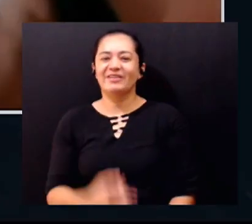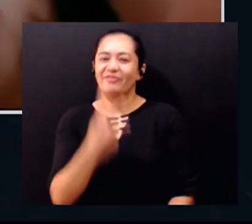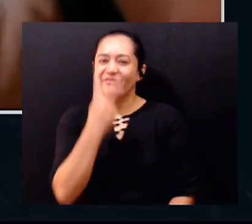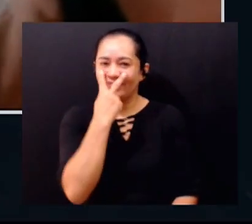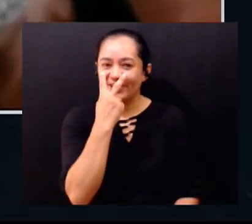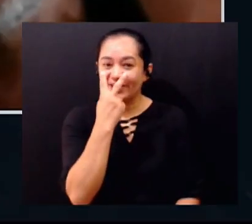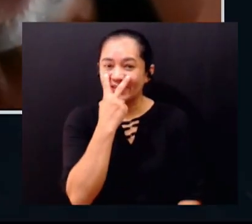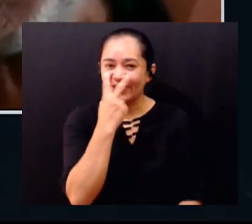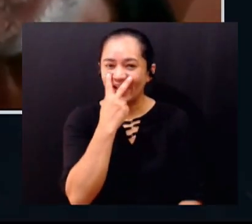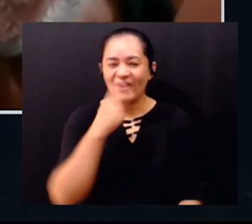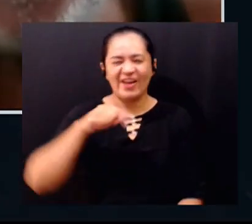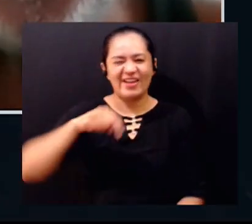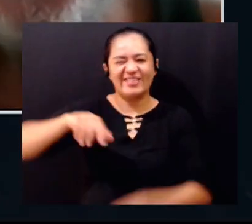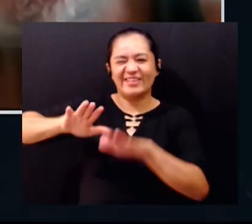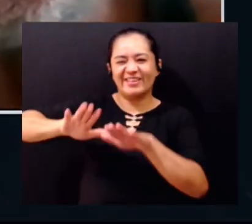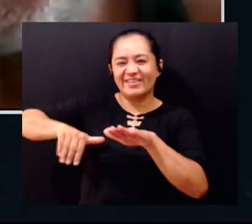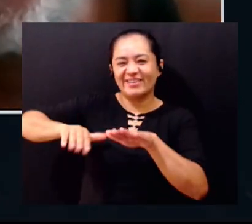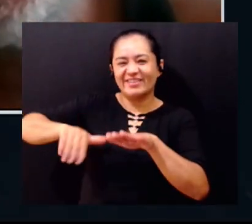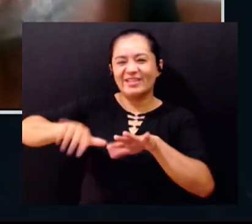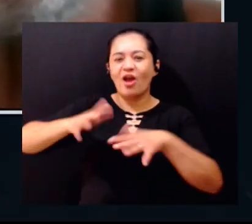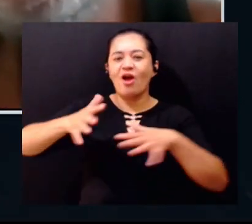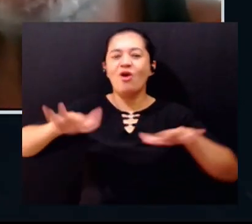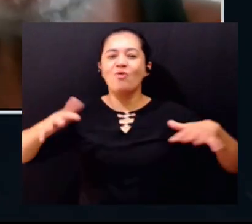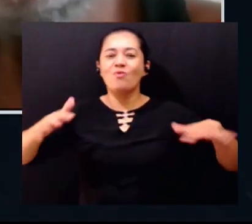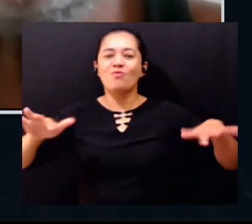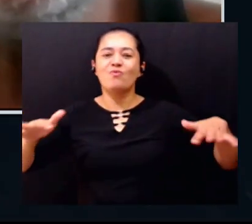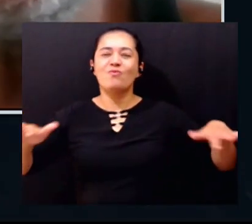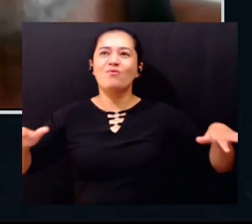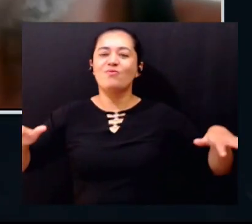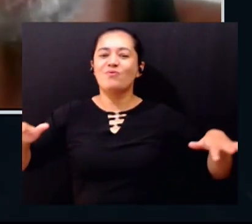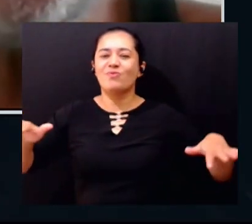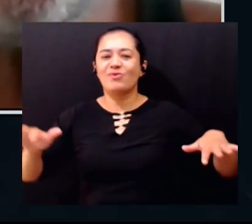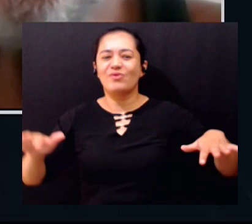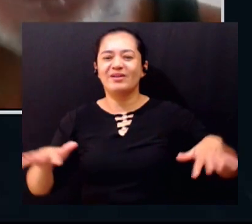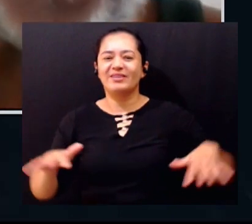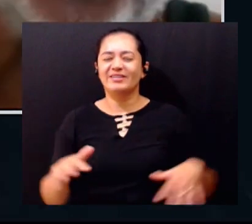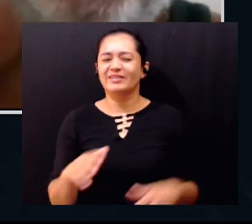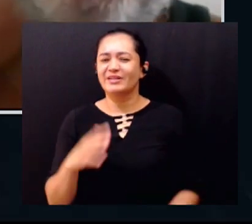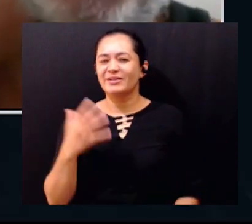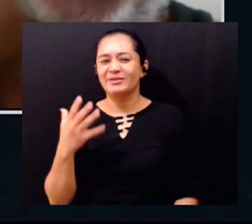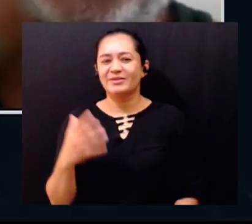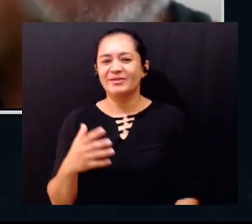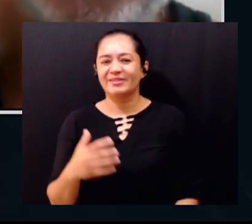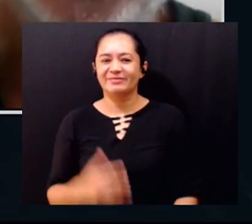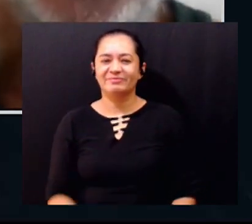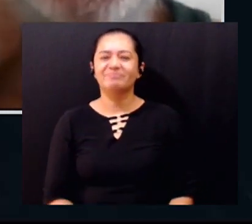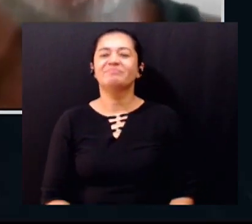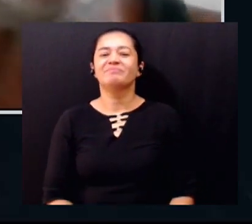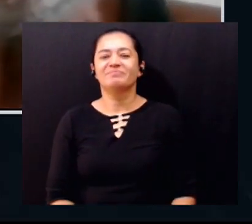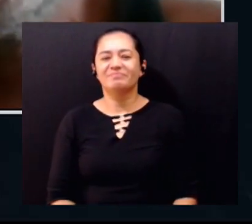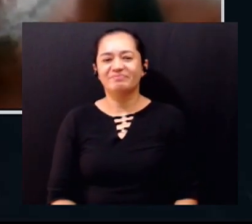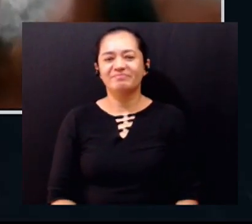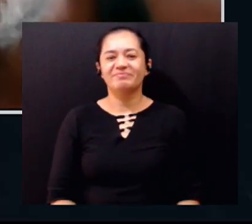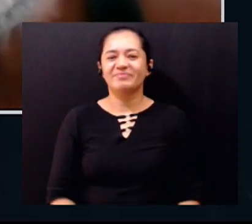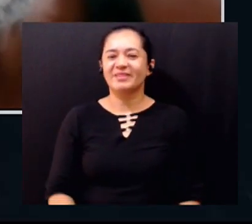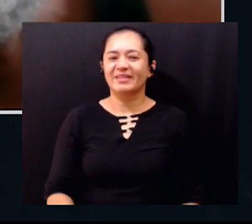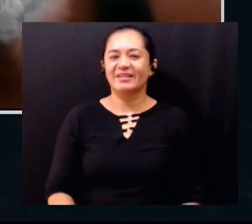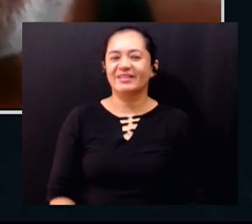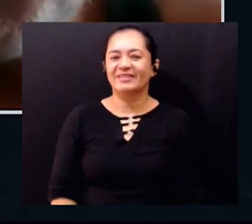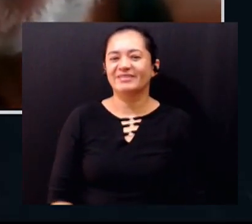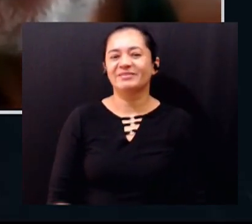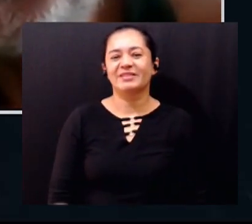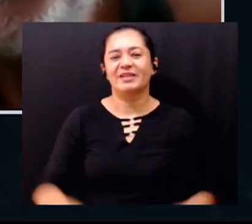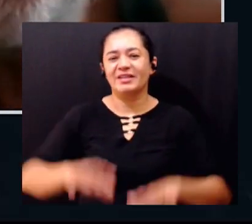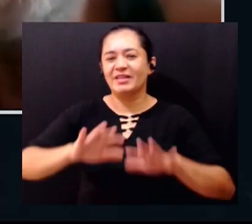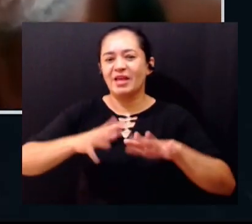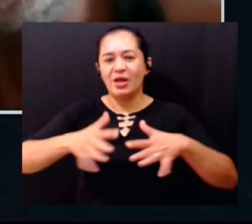a 6 quadras da praia, da orla aqui de Camburi, que é a maravilha. última praia da cidade, perto aqui